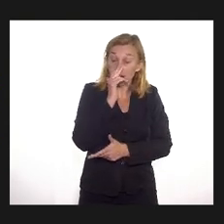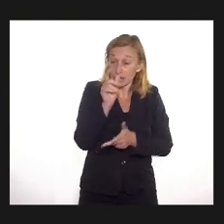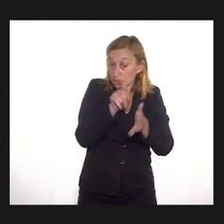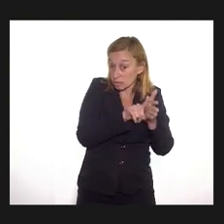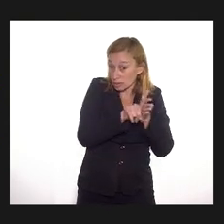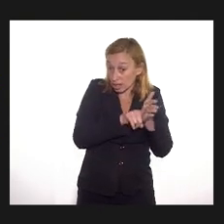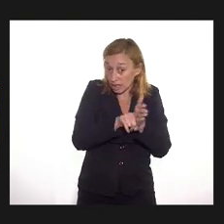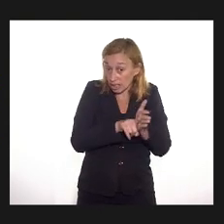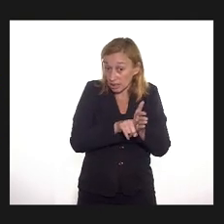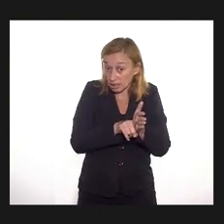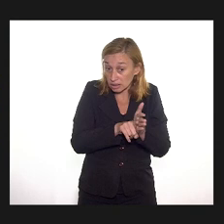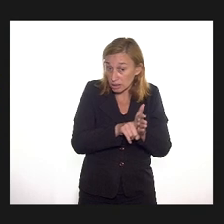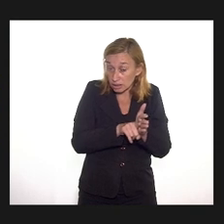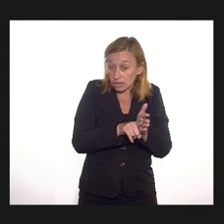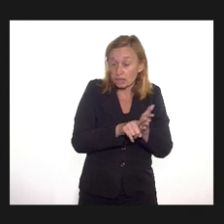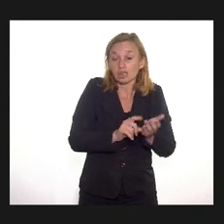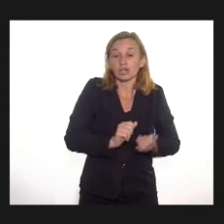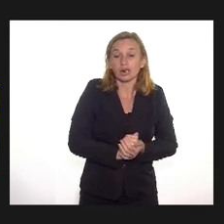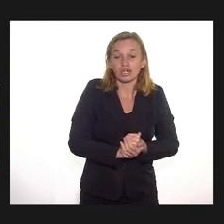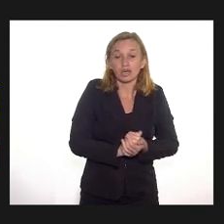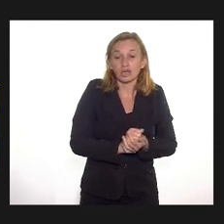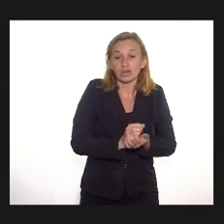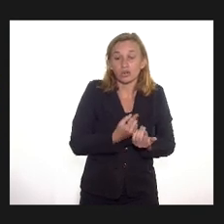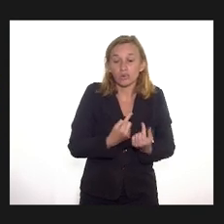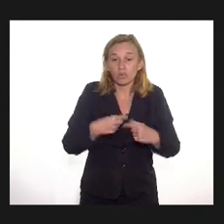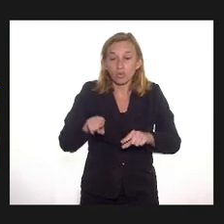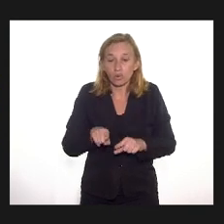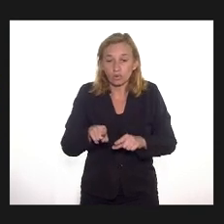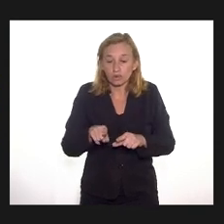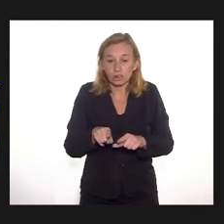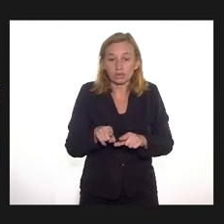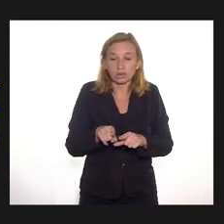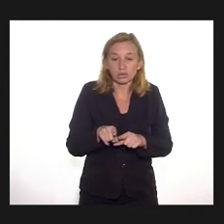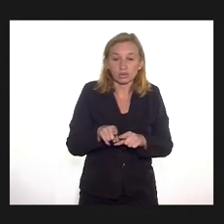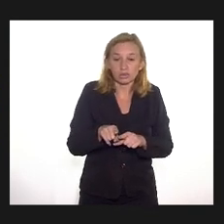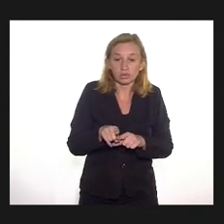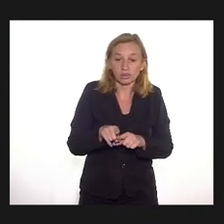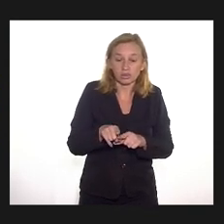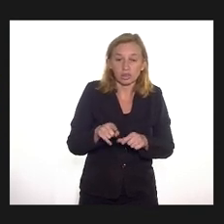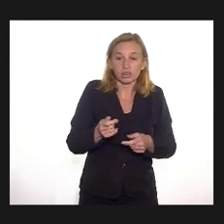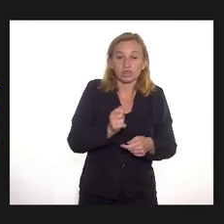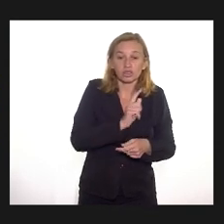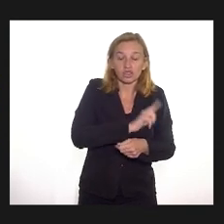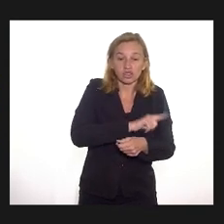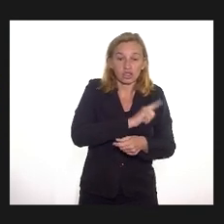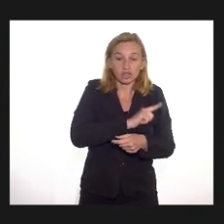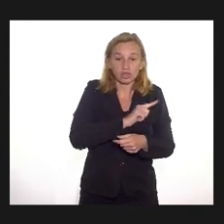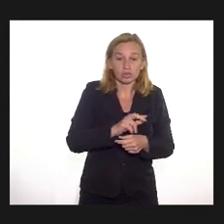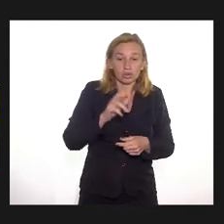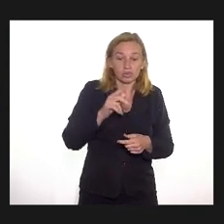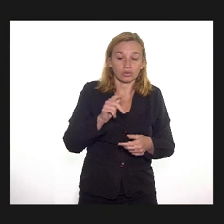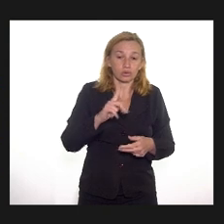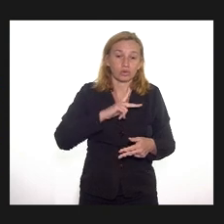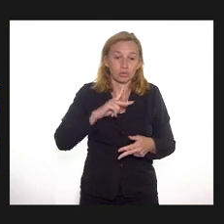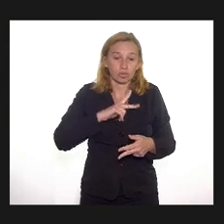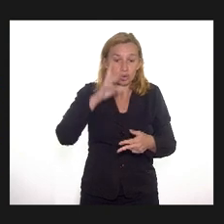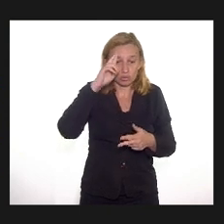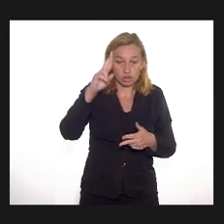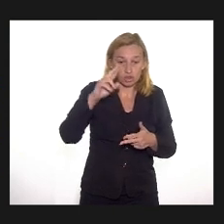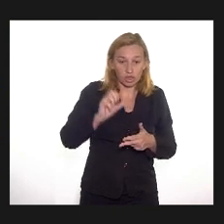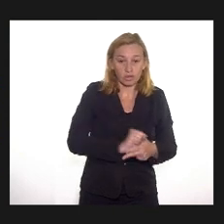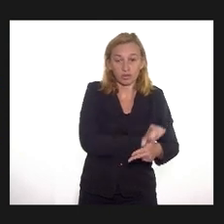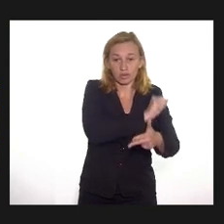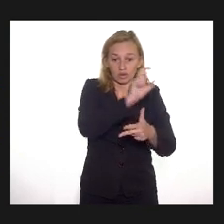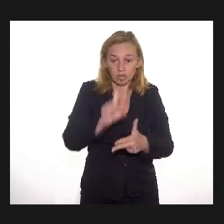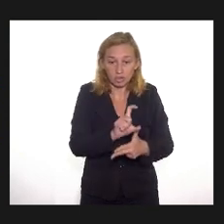análise preliminar, uma afronta ao poder discricionário de gestão do próprio chefe do Poder Executivo. Mas, por